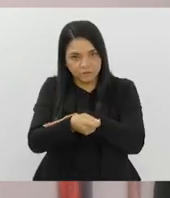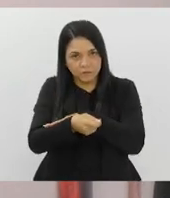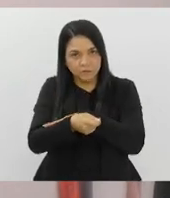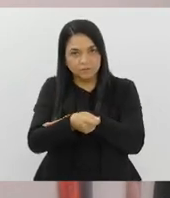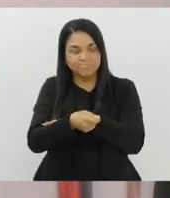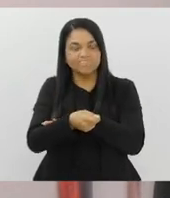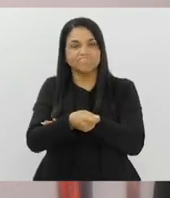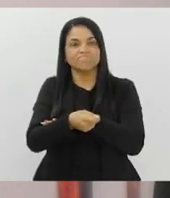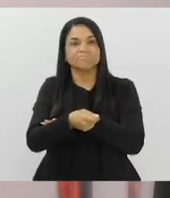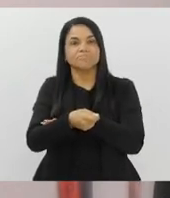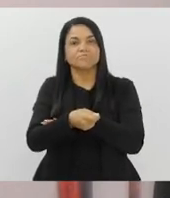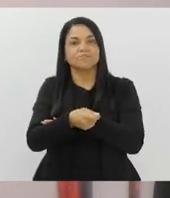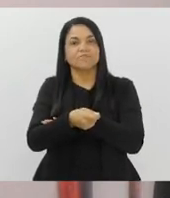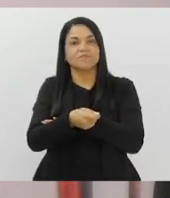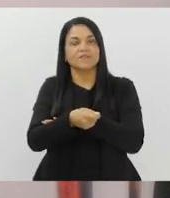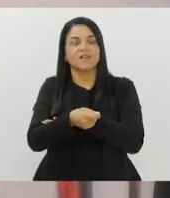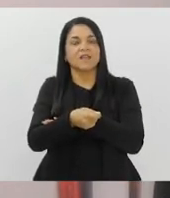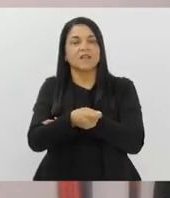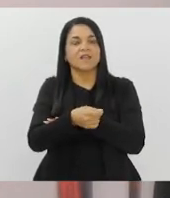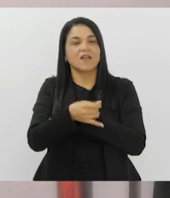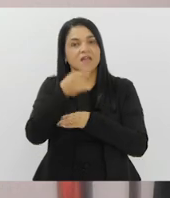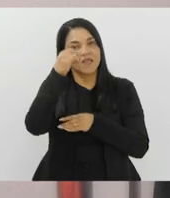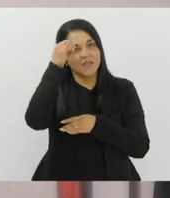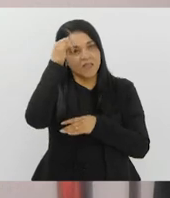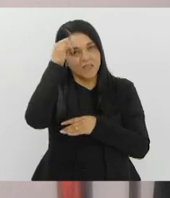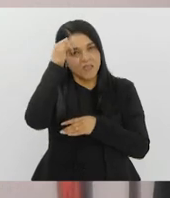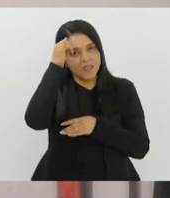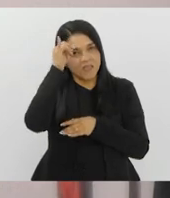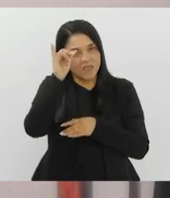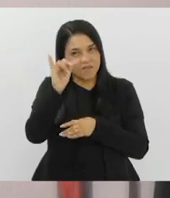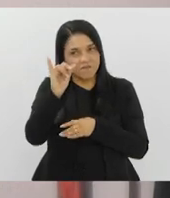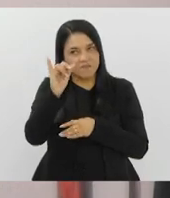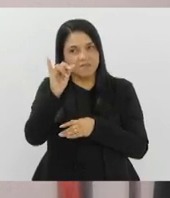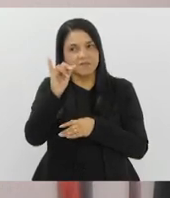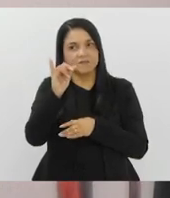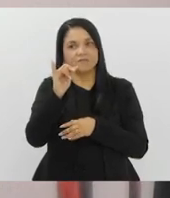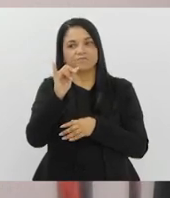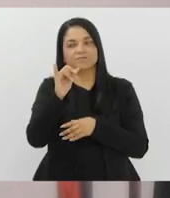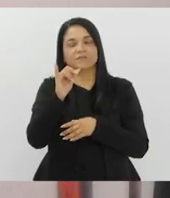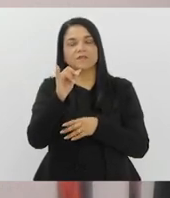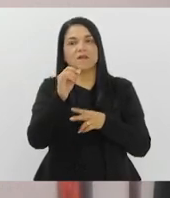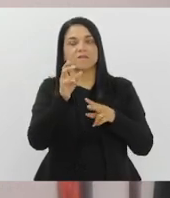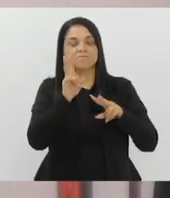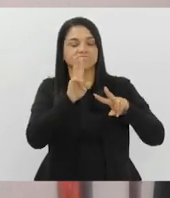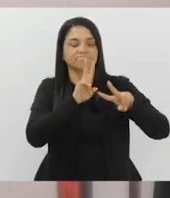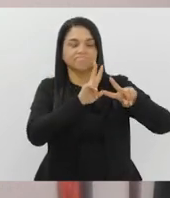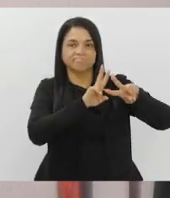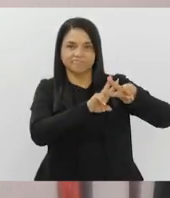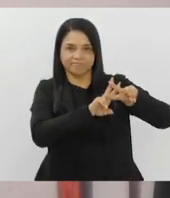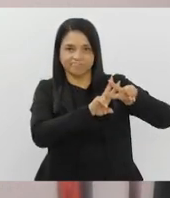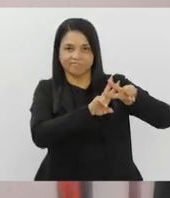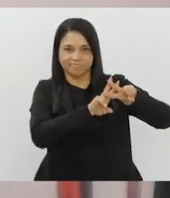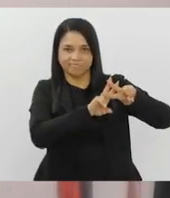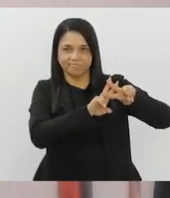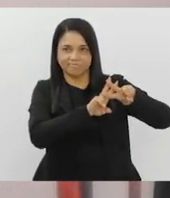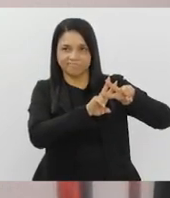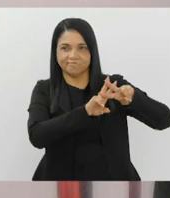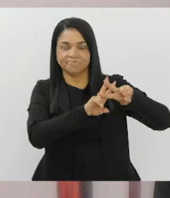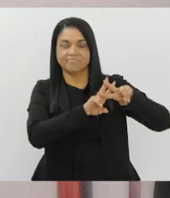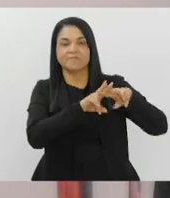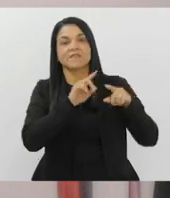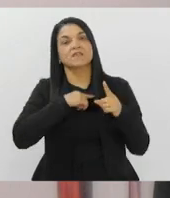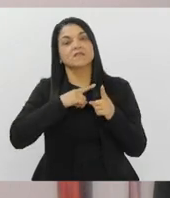deveriam ser a não privação de liberdade dessas mulheres, né, dessas mulheres e pessoas gestantes. E